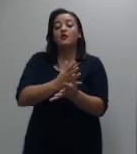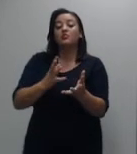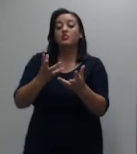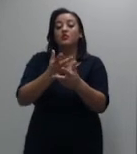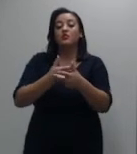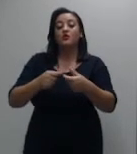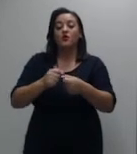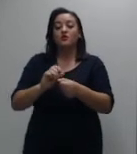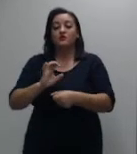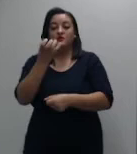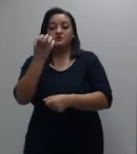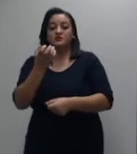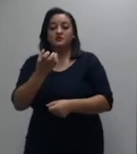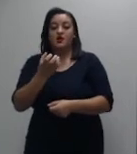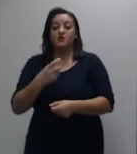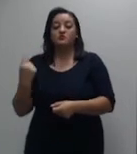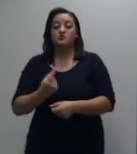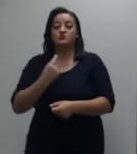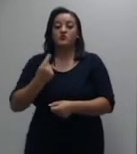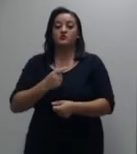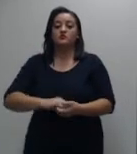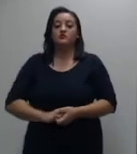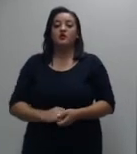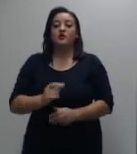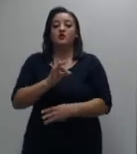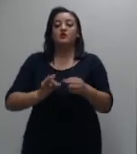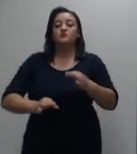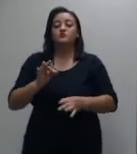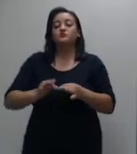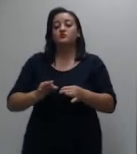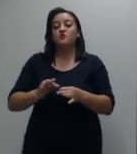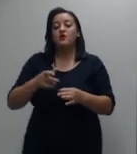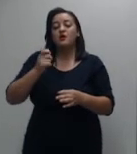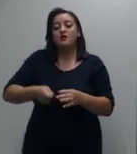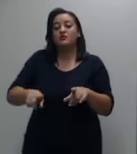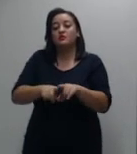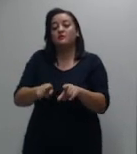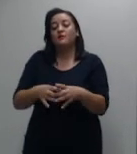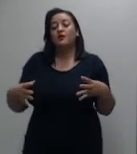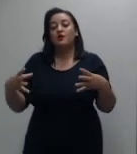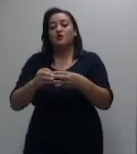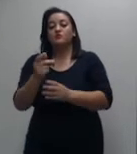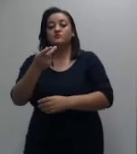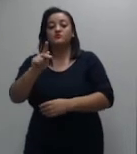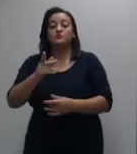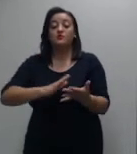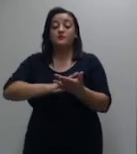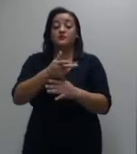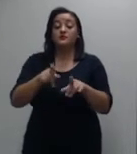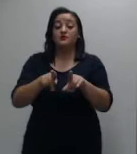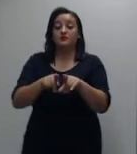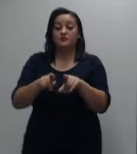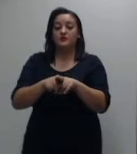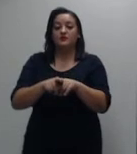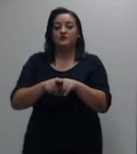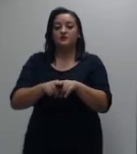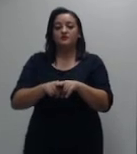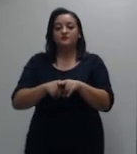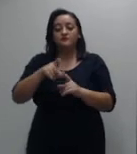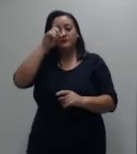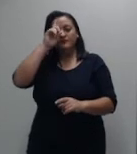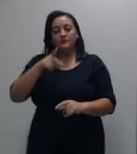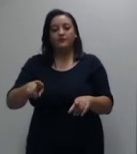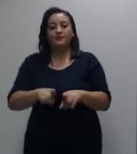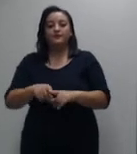a decisão monocrática direitista juiz Hello concluído por sua parcialidade e determinou a